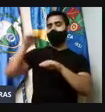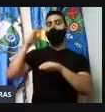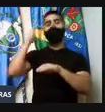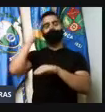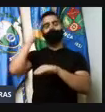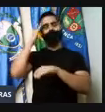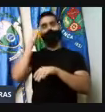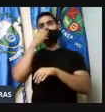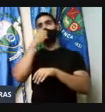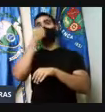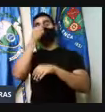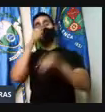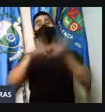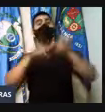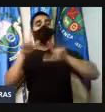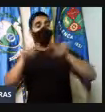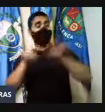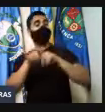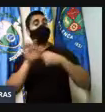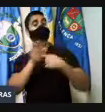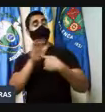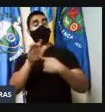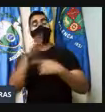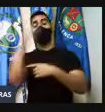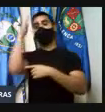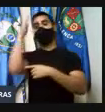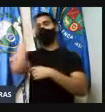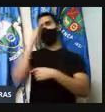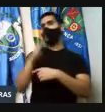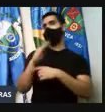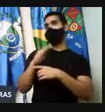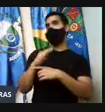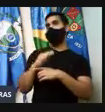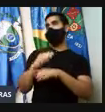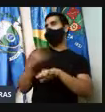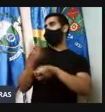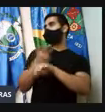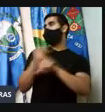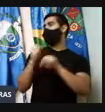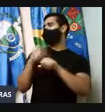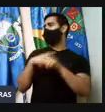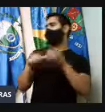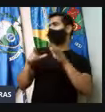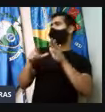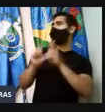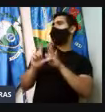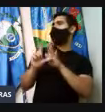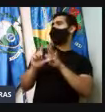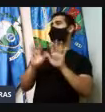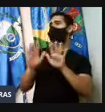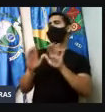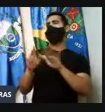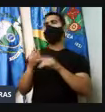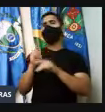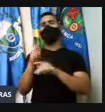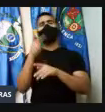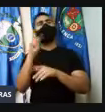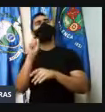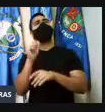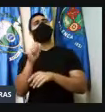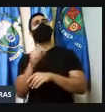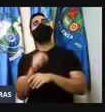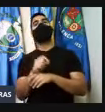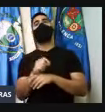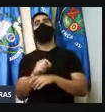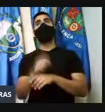que a televisão está mostrando aí que no Brasil, a previsão, possa até que saia antes, mas antes mesmo o jornal, toda hora o jornal fala, que a